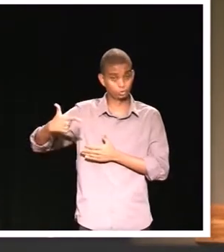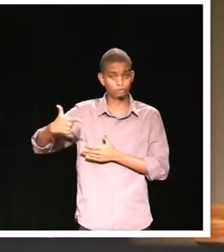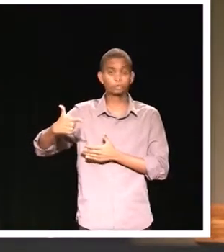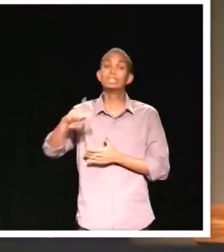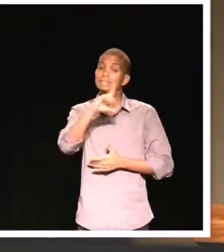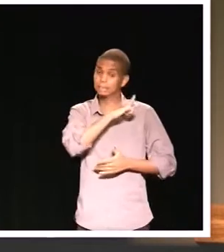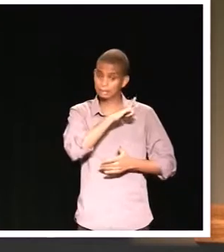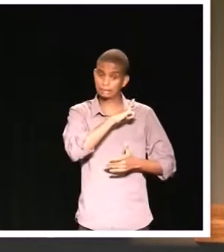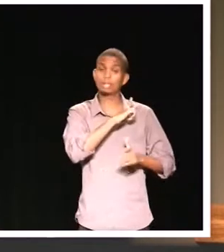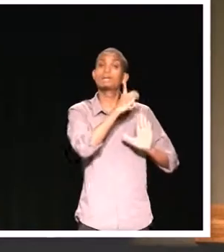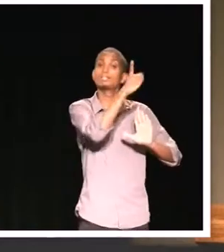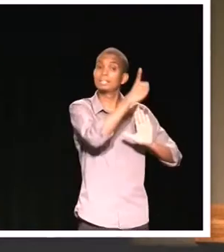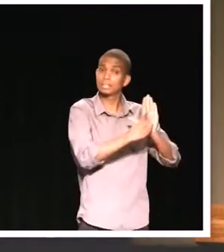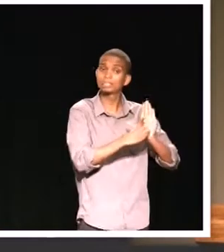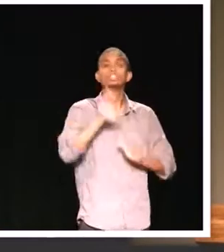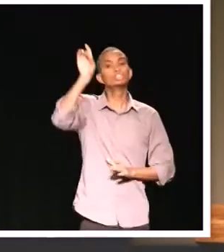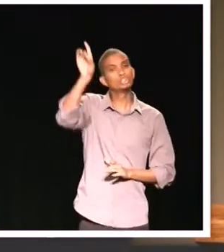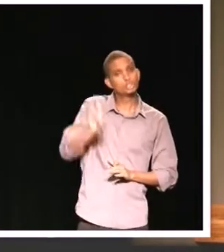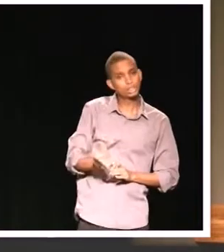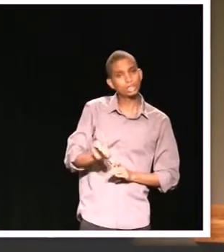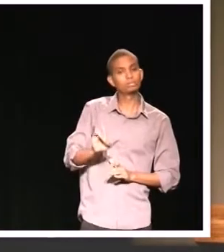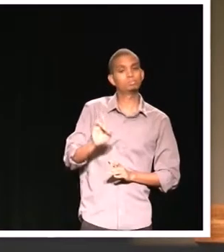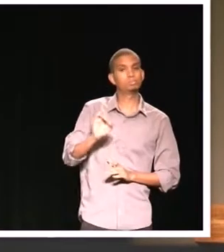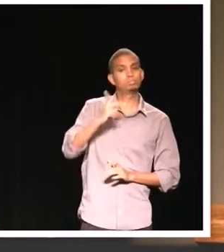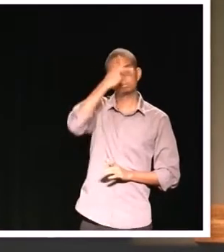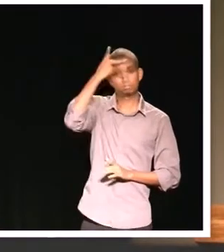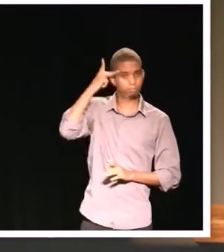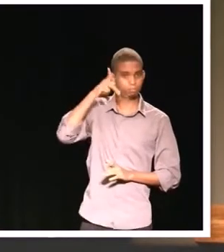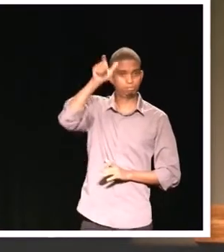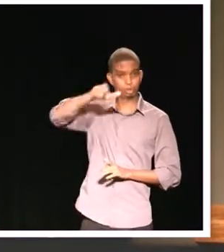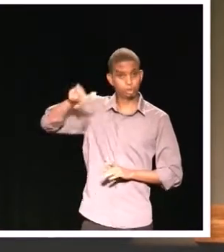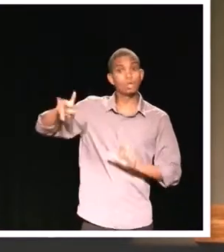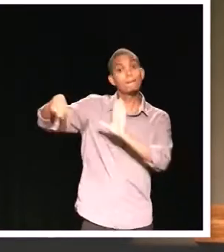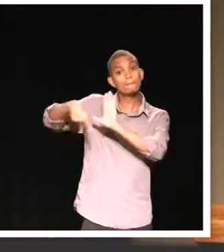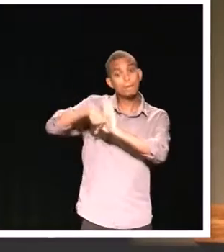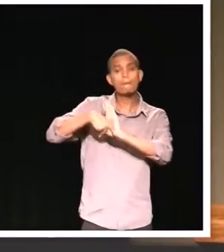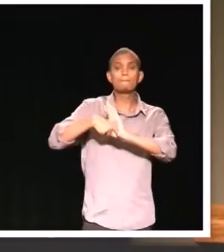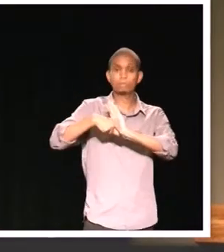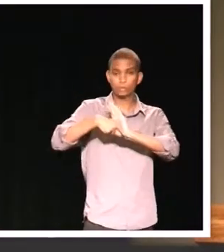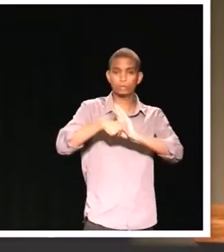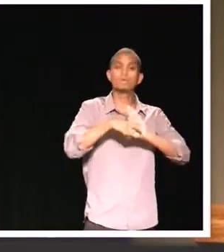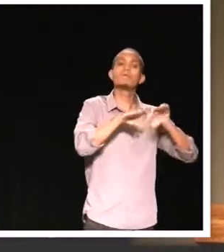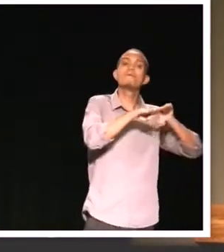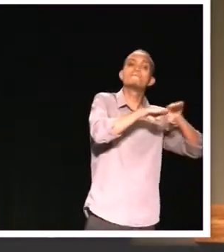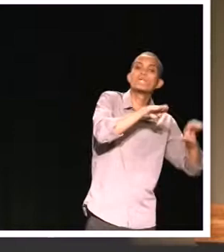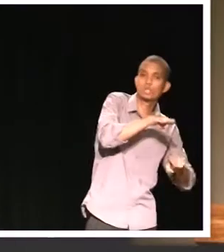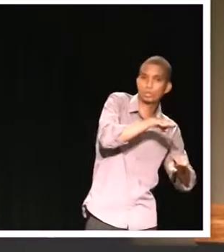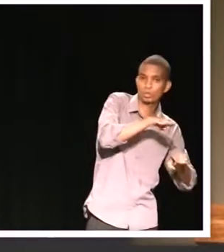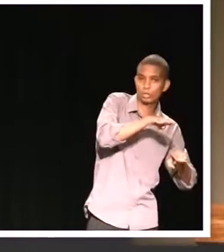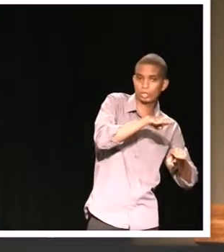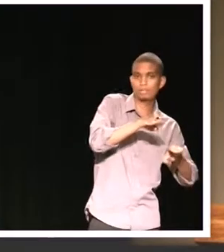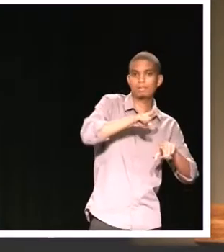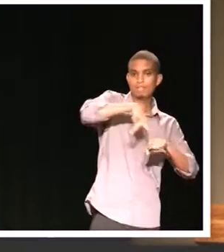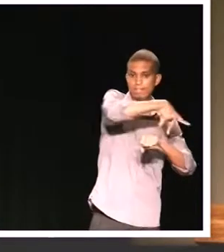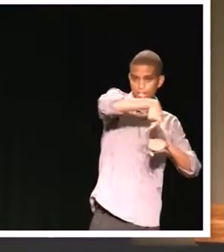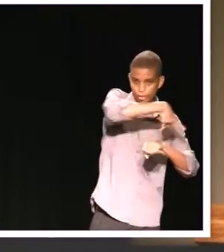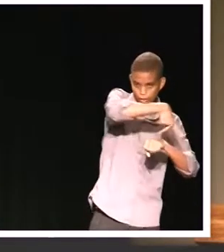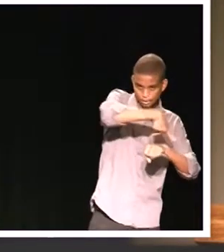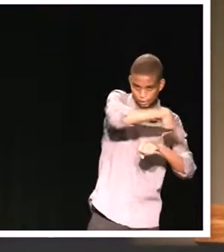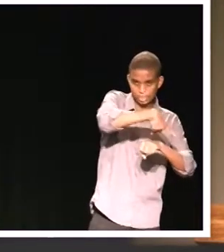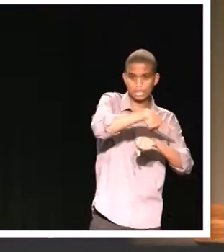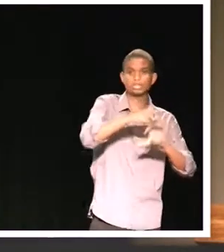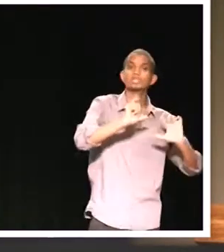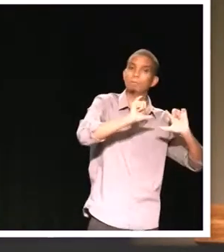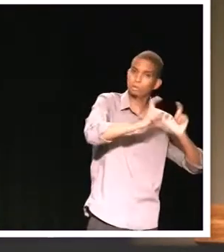há uma declaração sobre os direitos das pessoas pertencentes a minorias nacionais, étnicas, religiosas